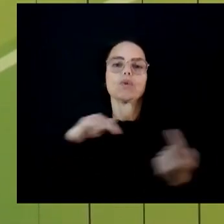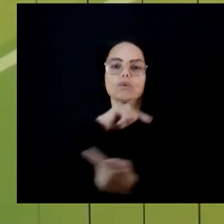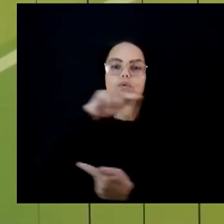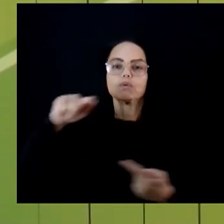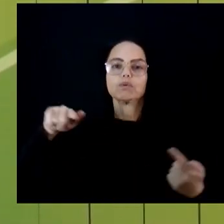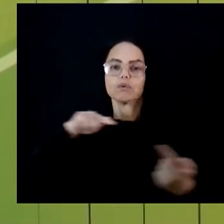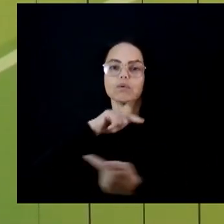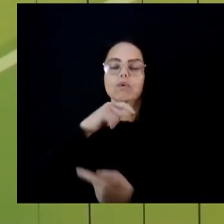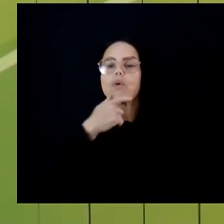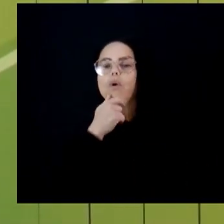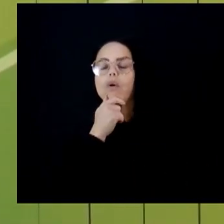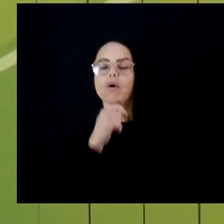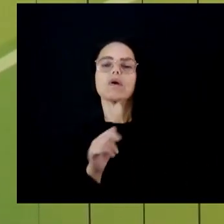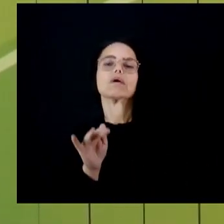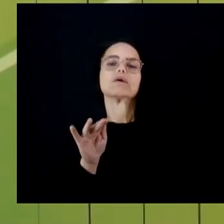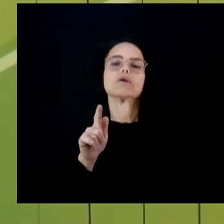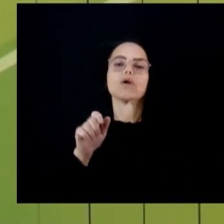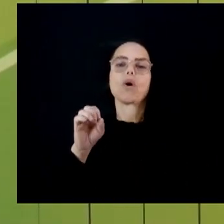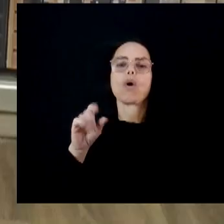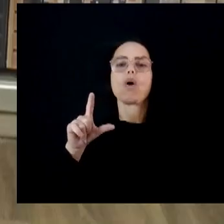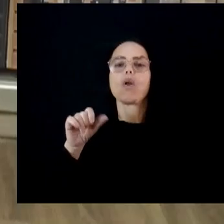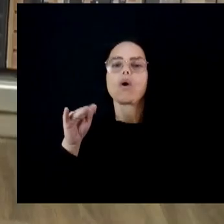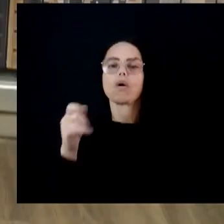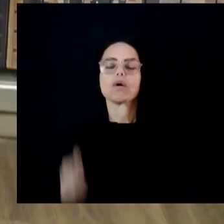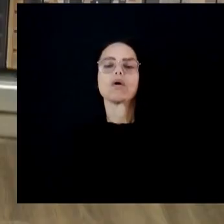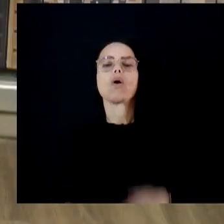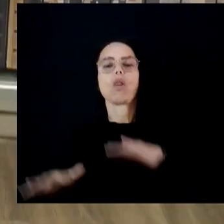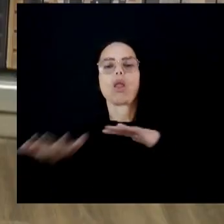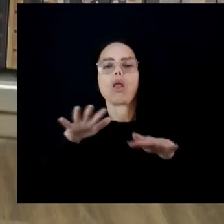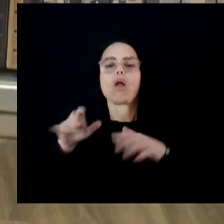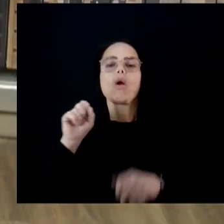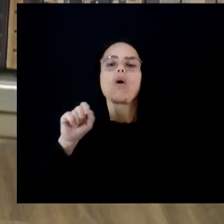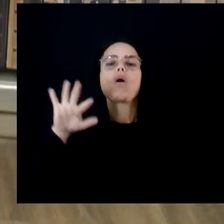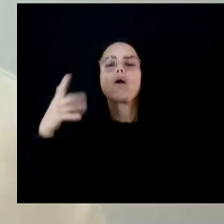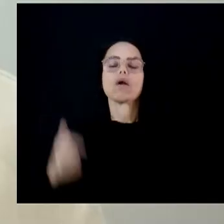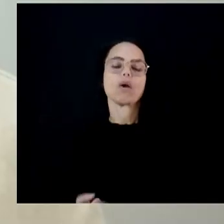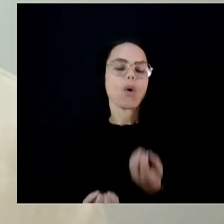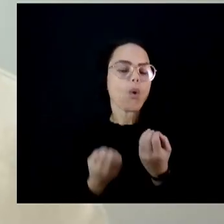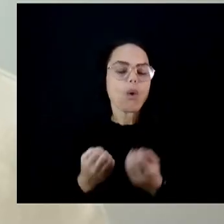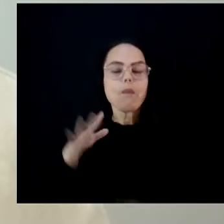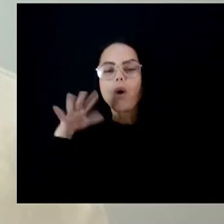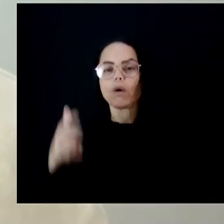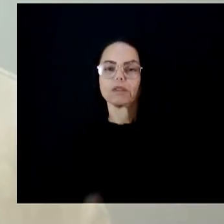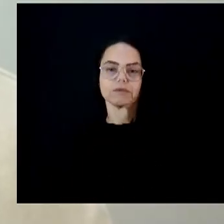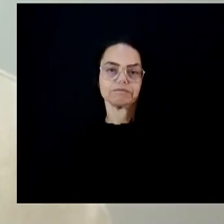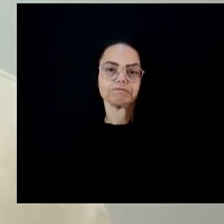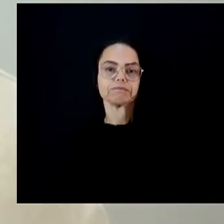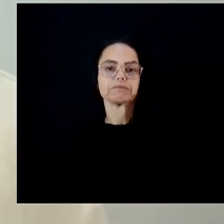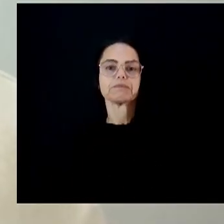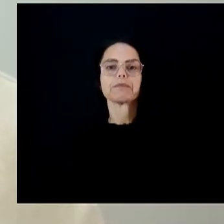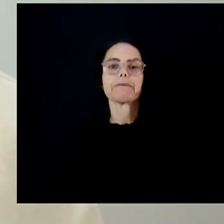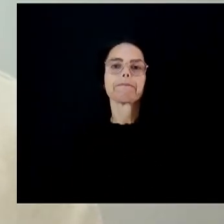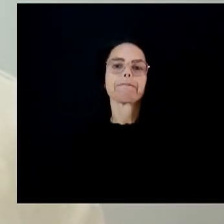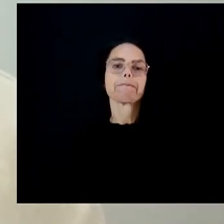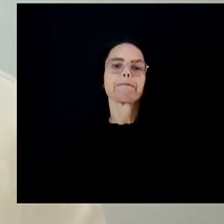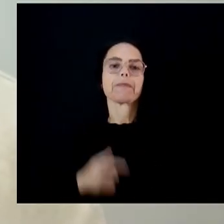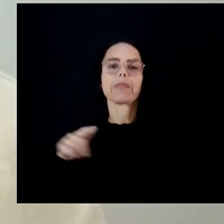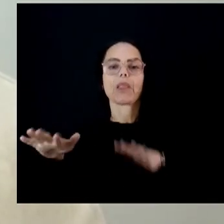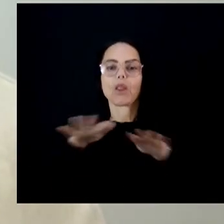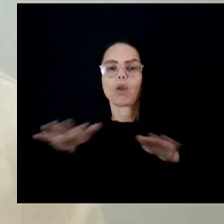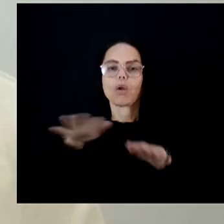que é considerado um tremor de terra e como ele acontece? Então, o tremor de terra nada mais